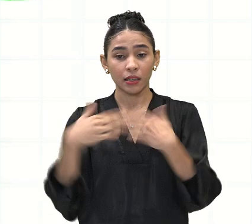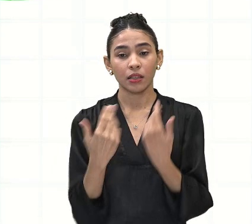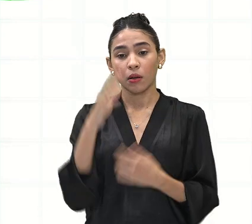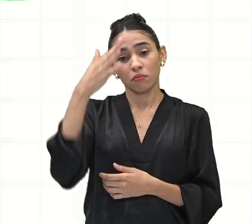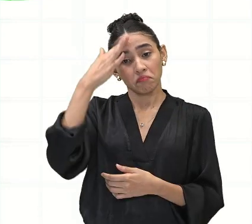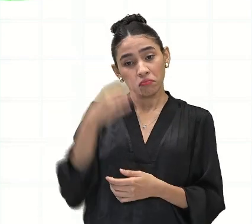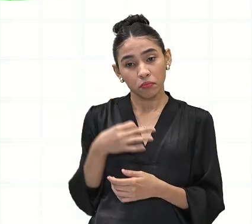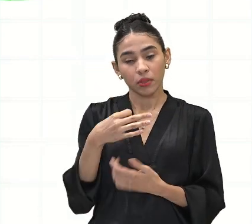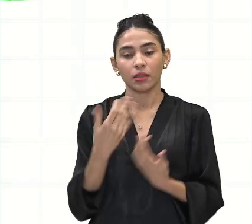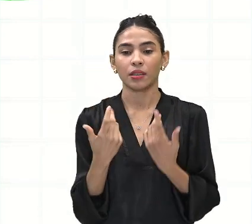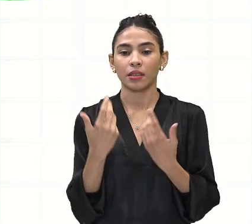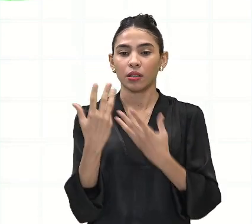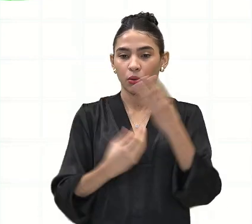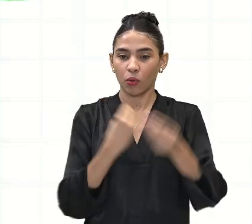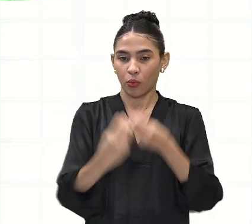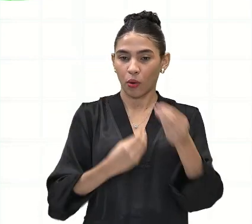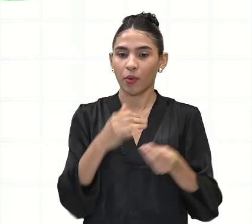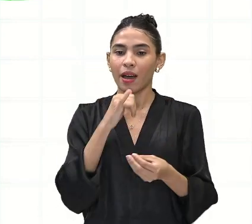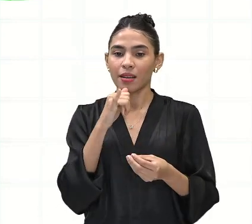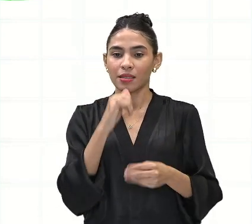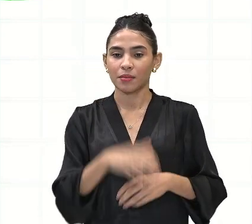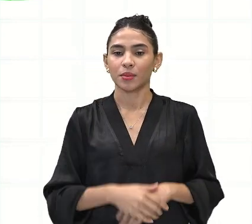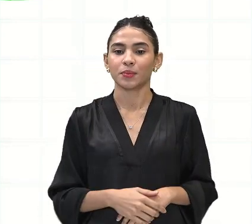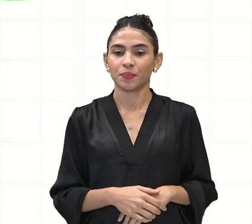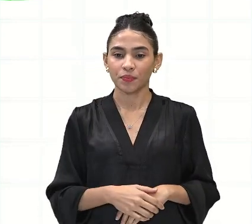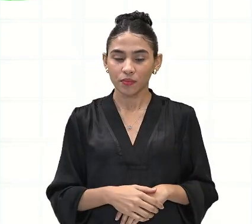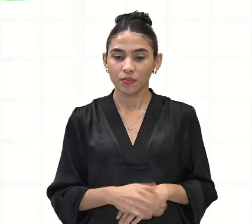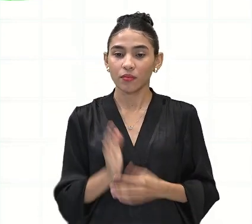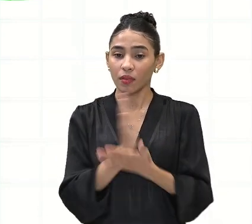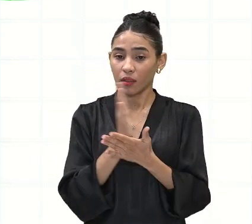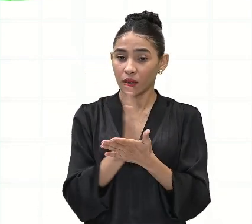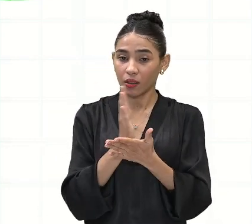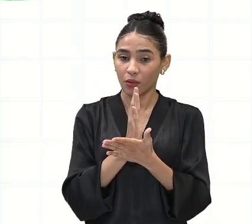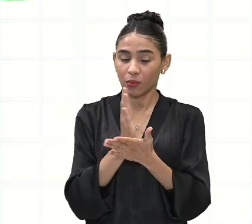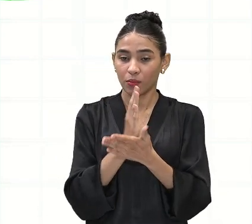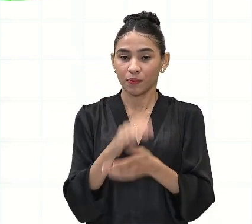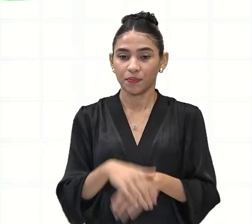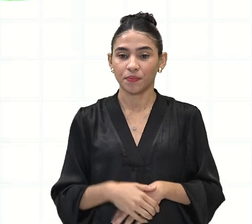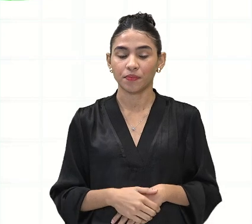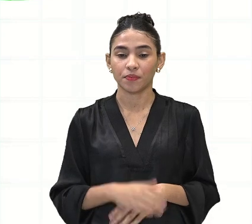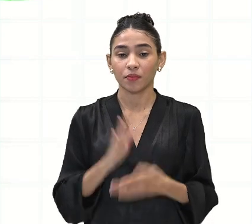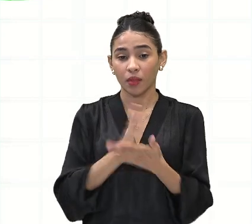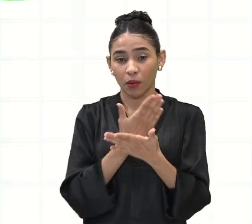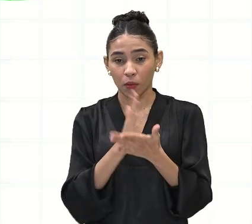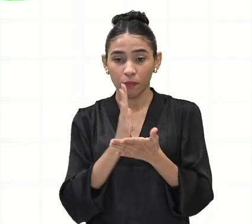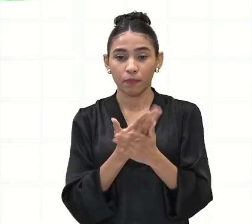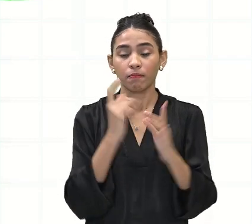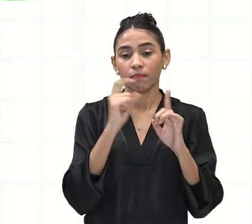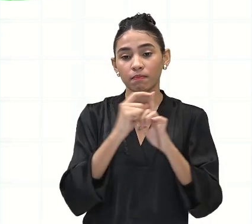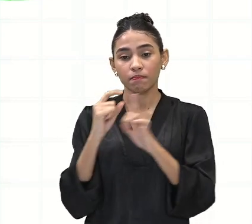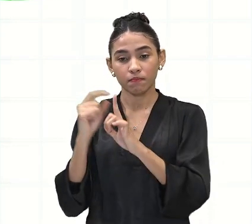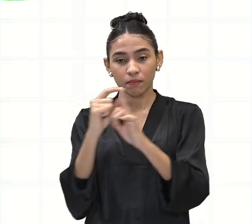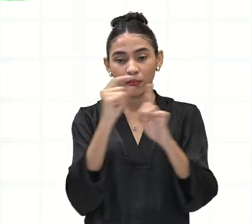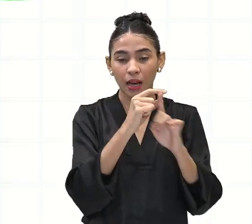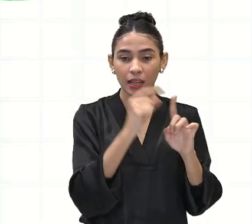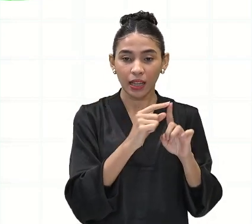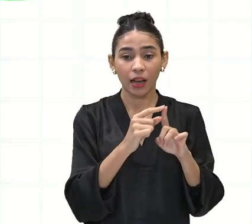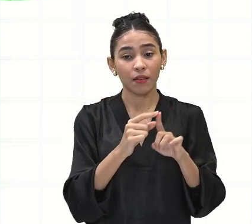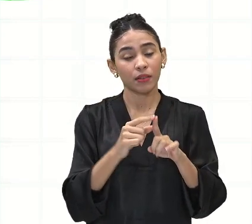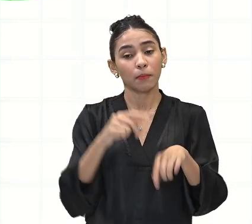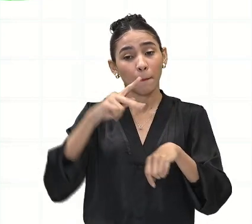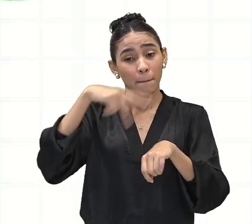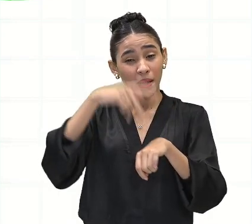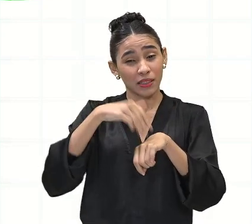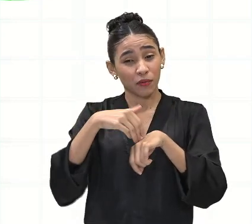compreender um pouquinho sobre algumas das palavras que vêm de outros